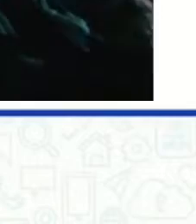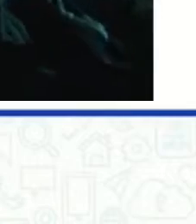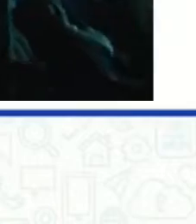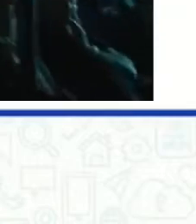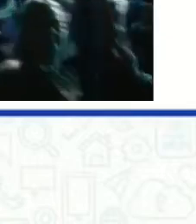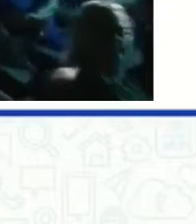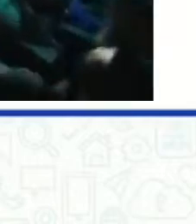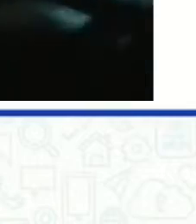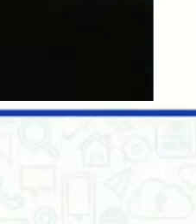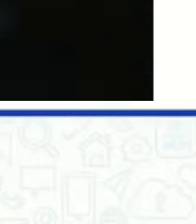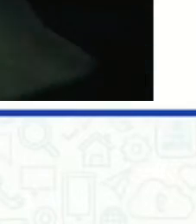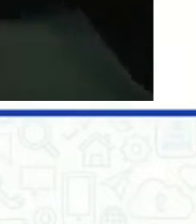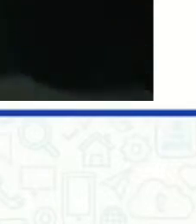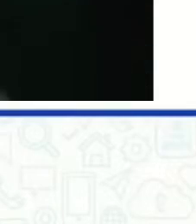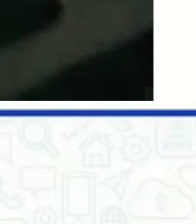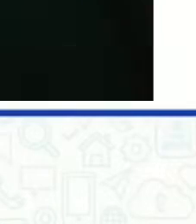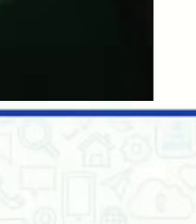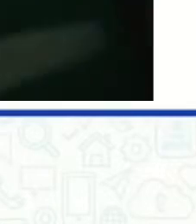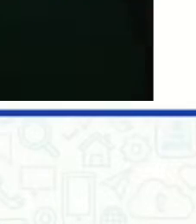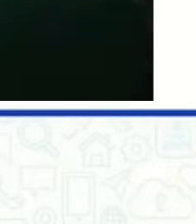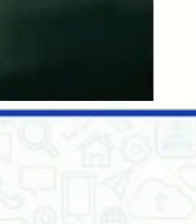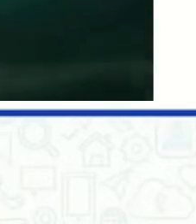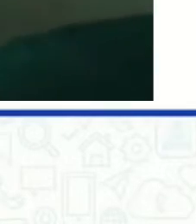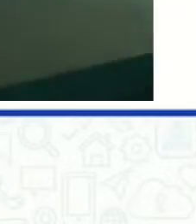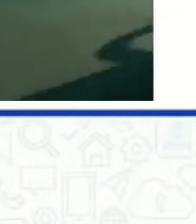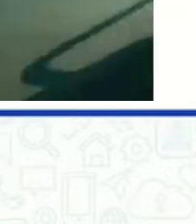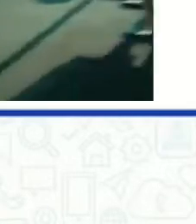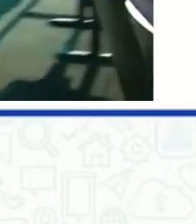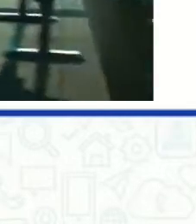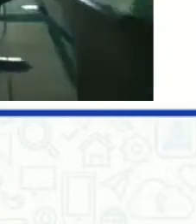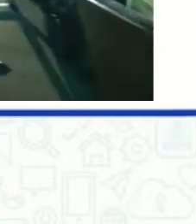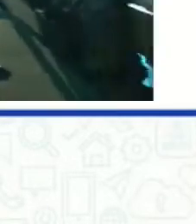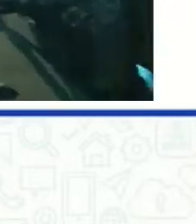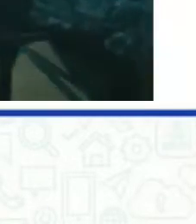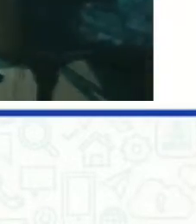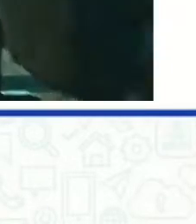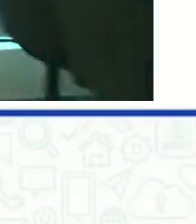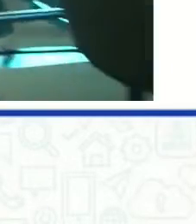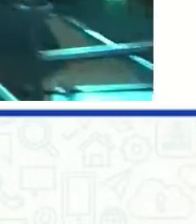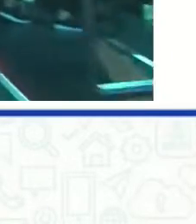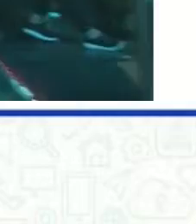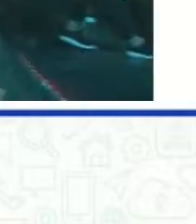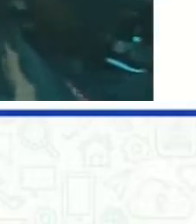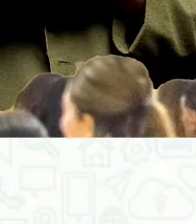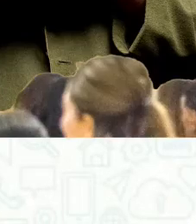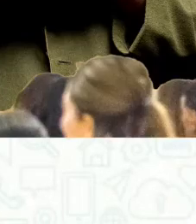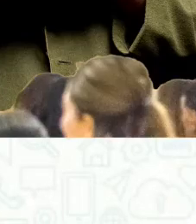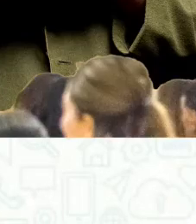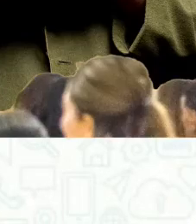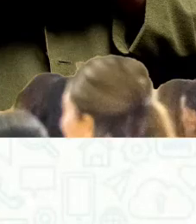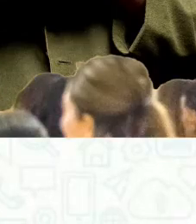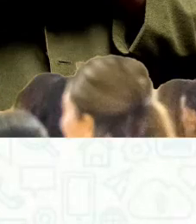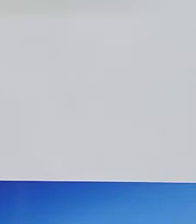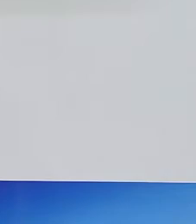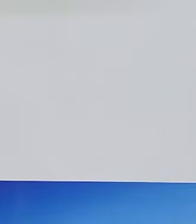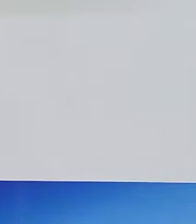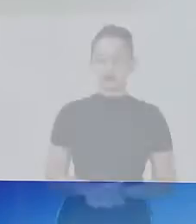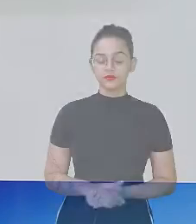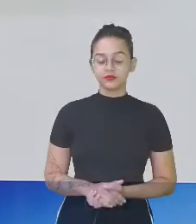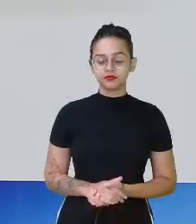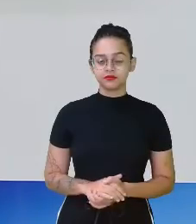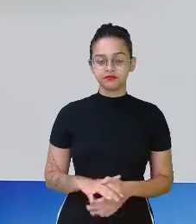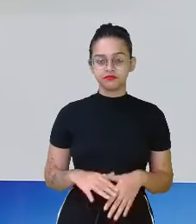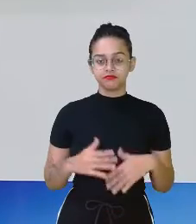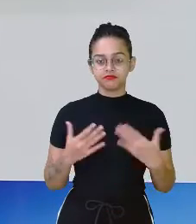bilhões. I, penis, about billions. Eu sou tudo.